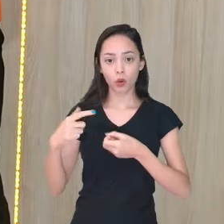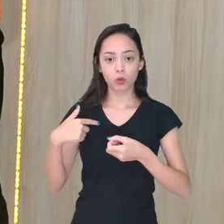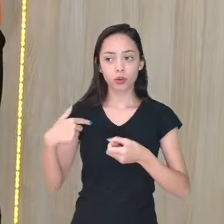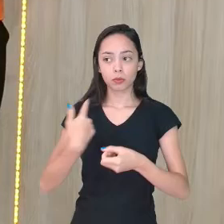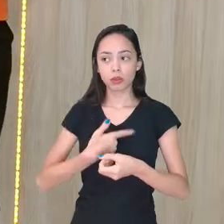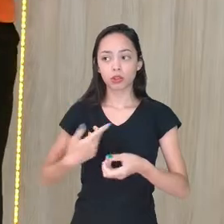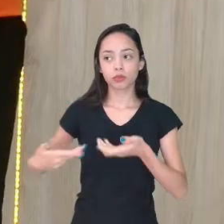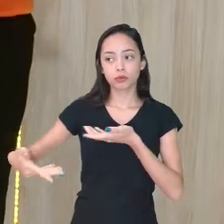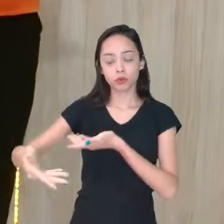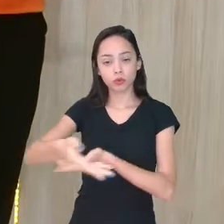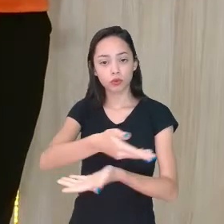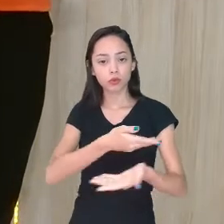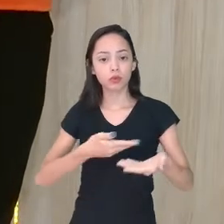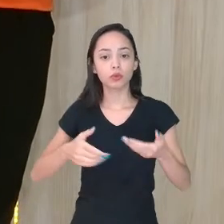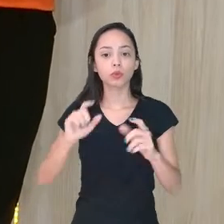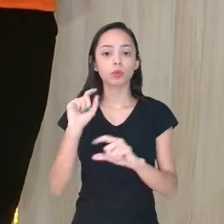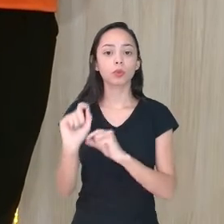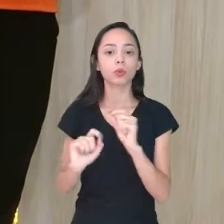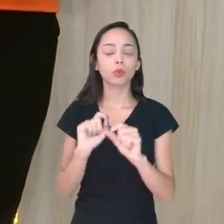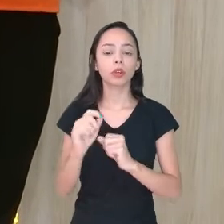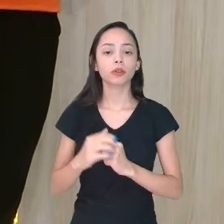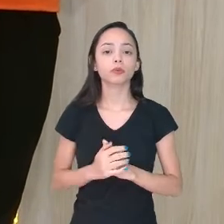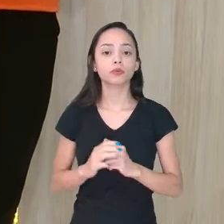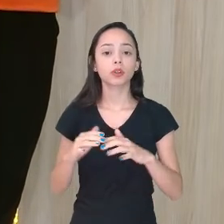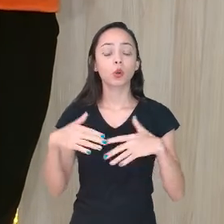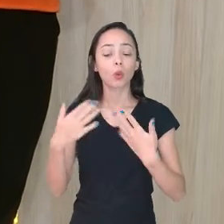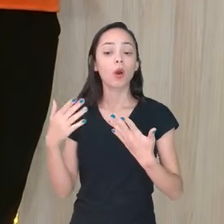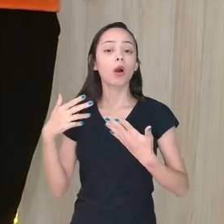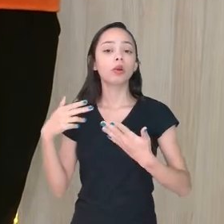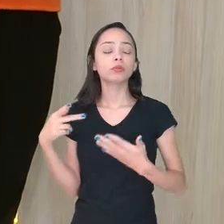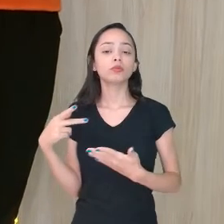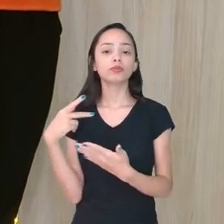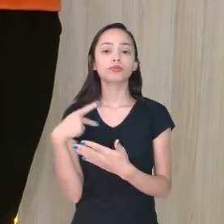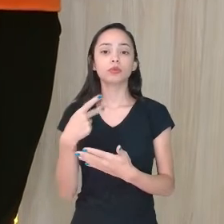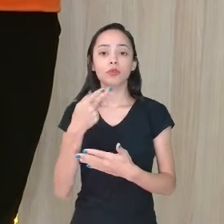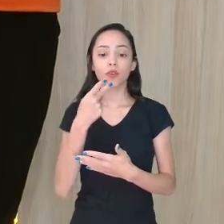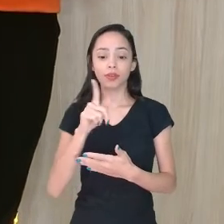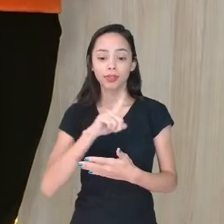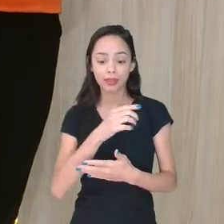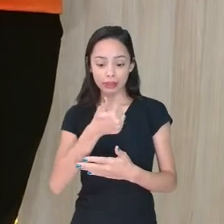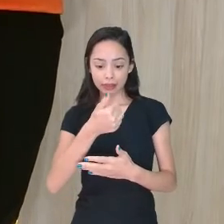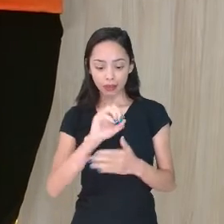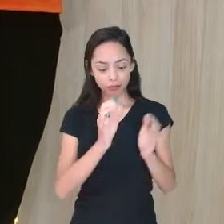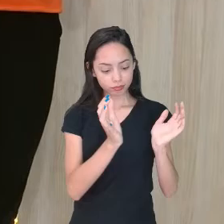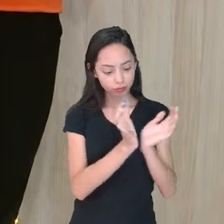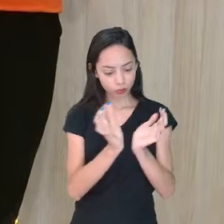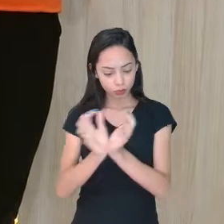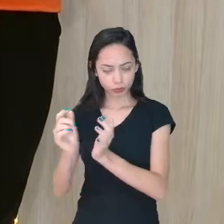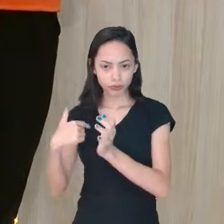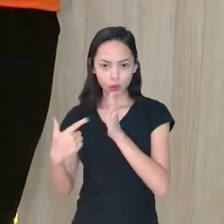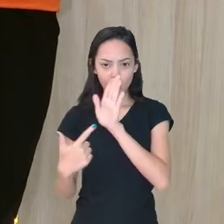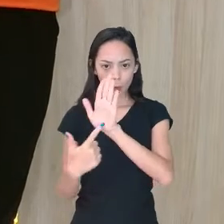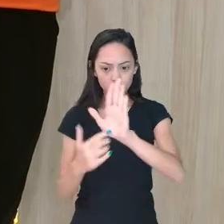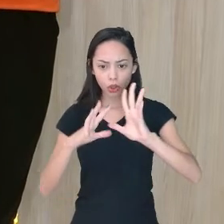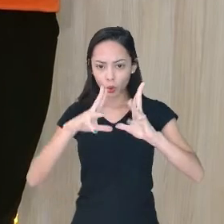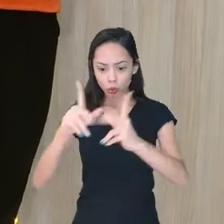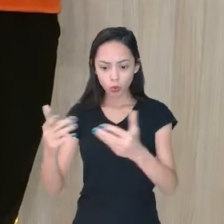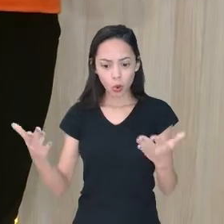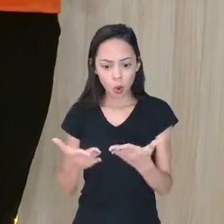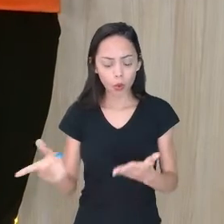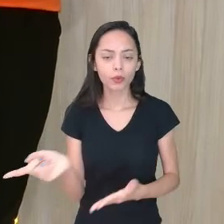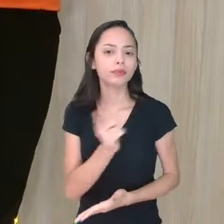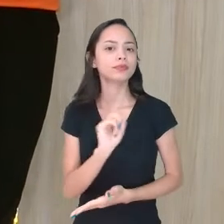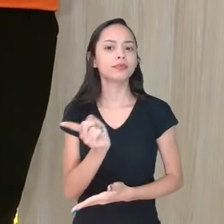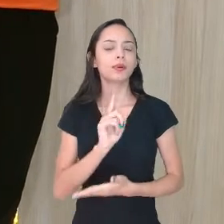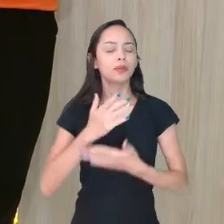conversa. Quando eu digo que a gente tem 10 classes, eu não vou trabalhar todas hoje. Respirem. A gente